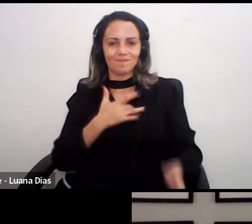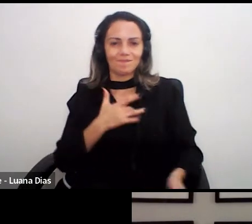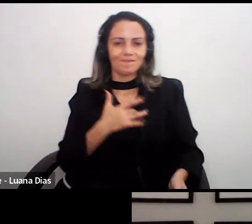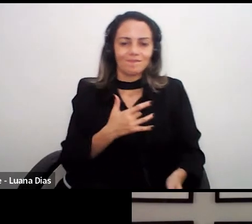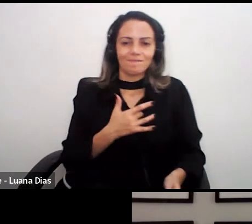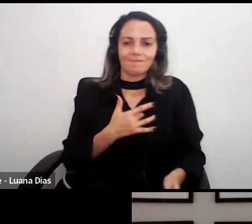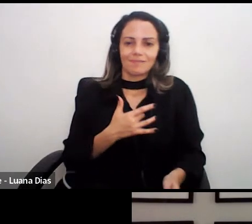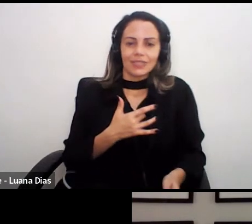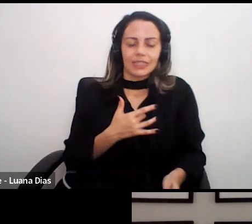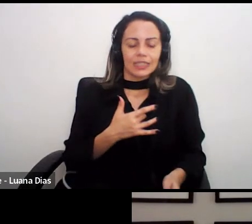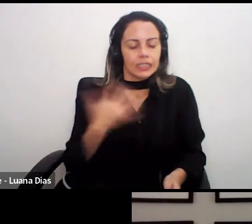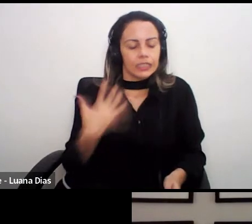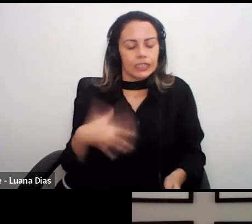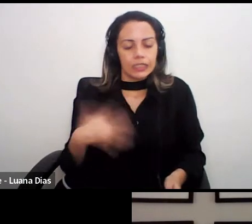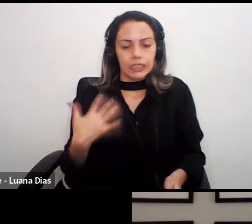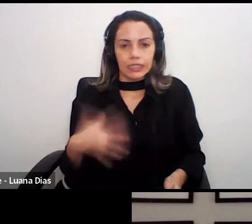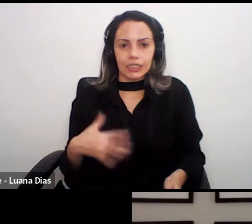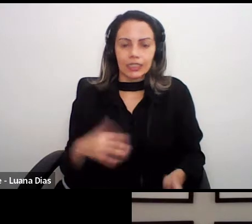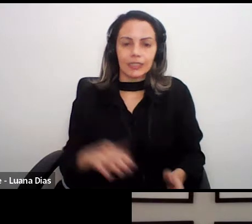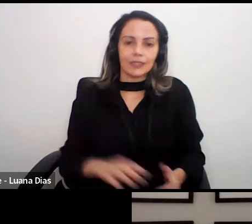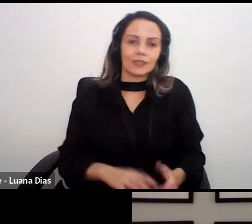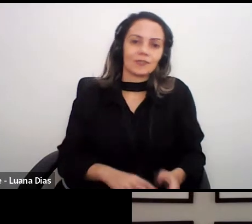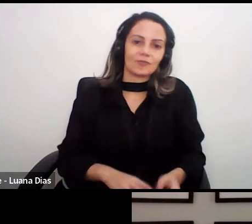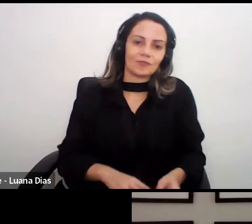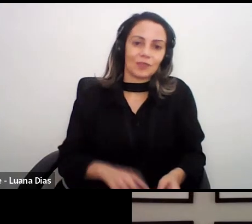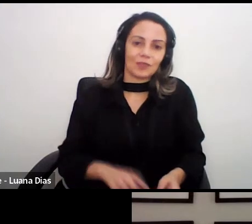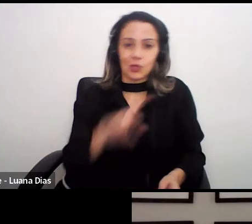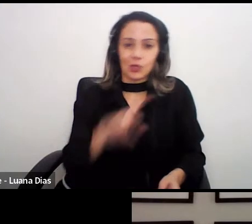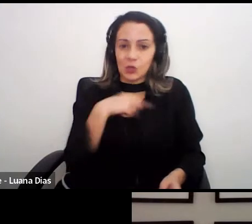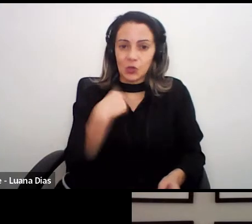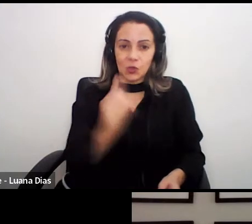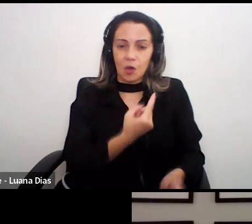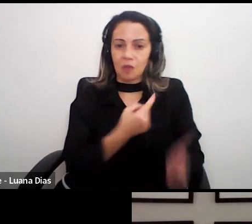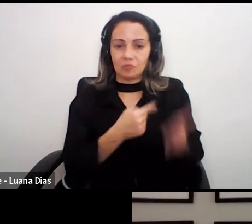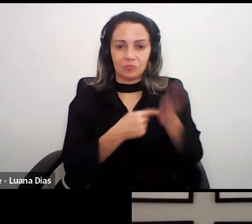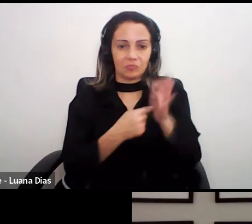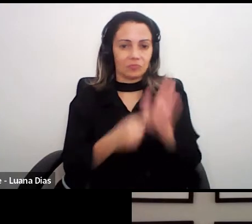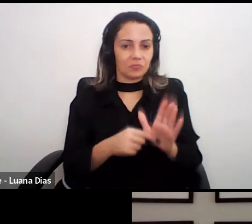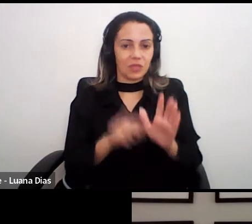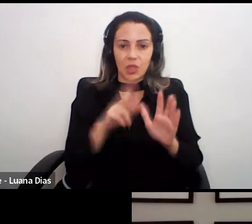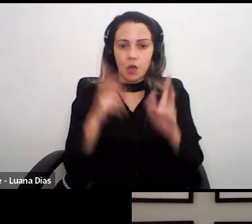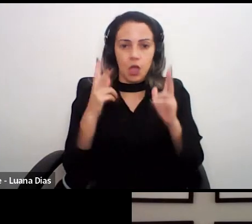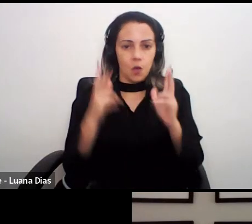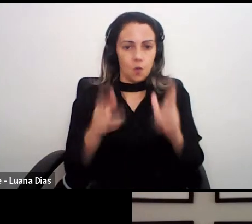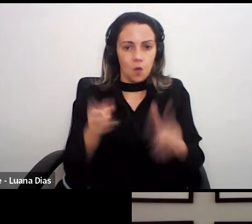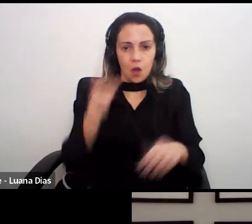Olha, vocês não esperem nada parecido com da nossa apresentação, com esse show aí, que vai fantástico.